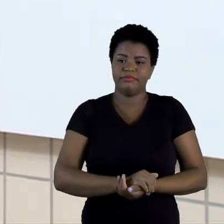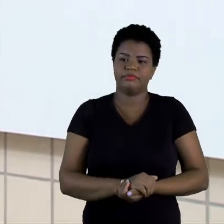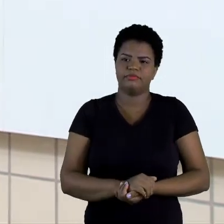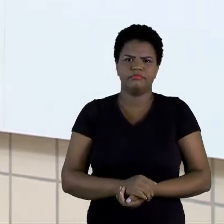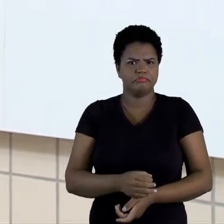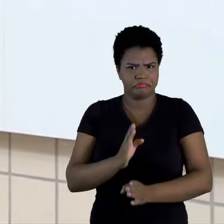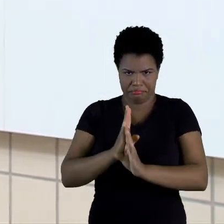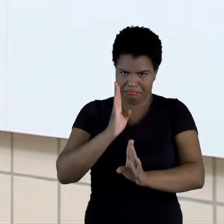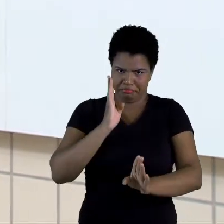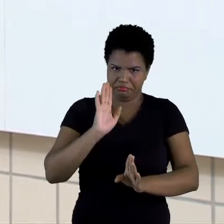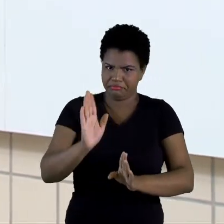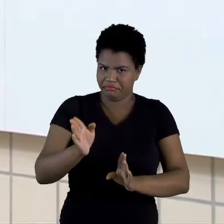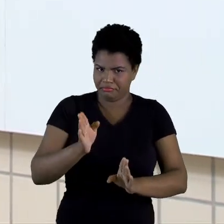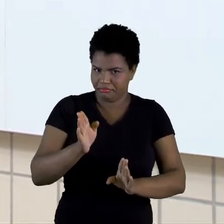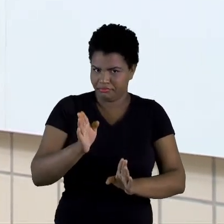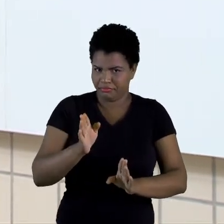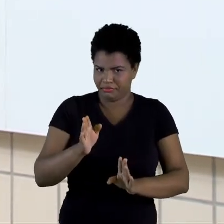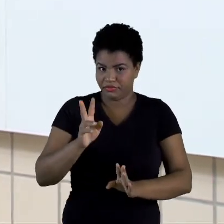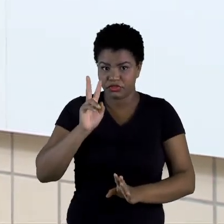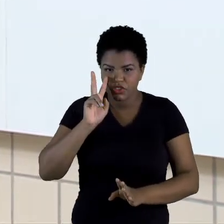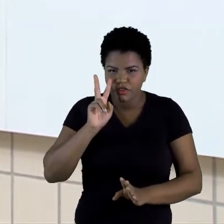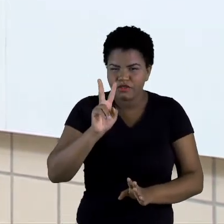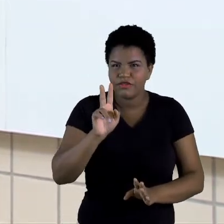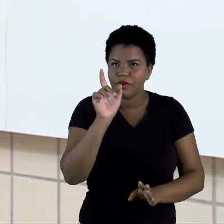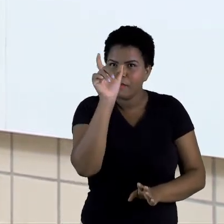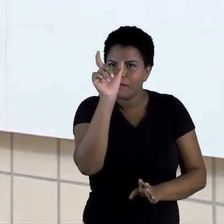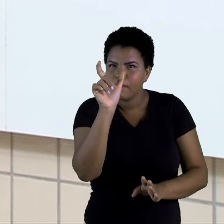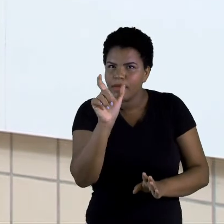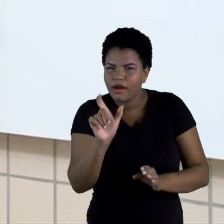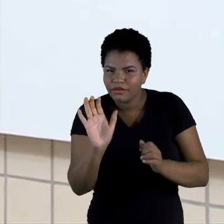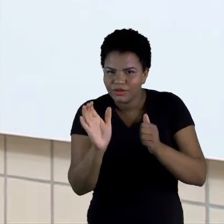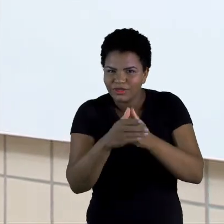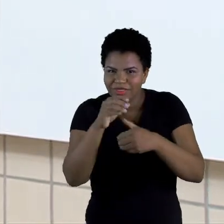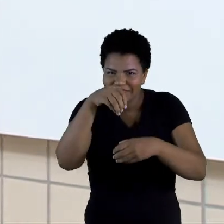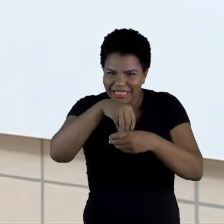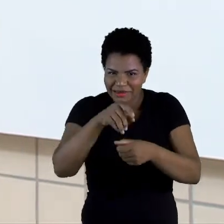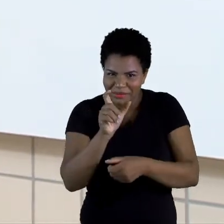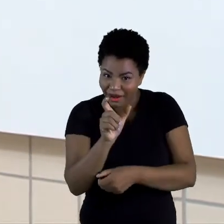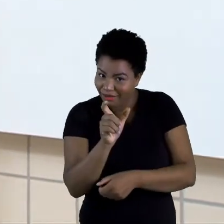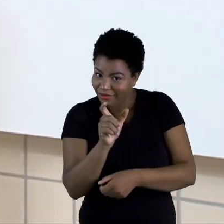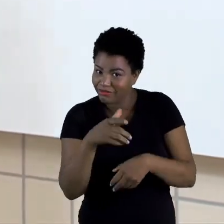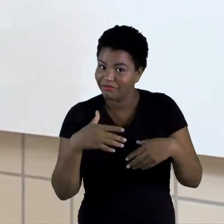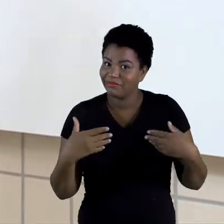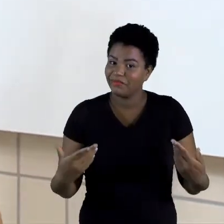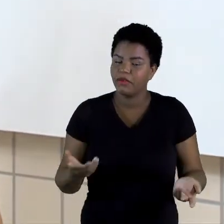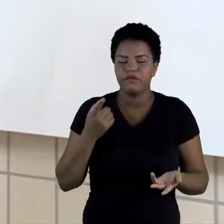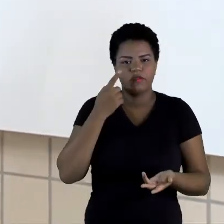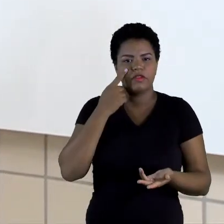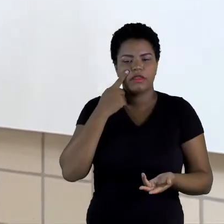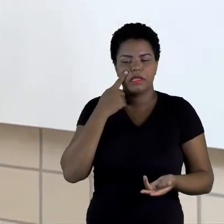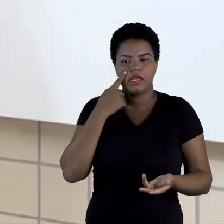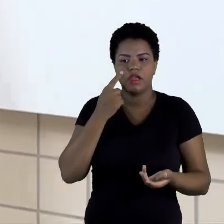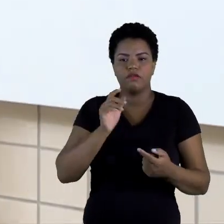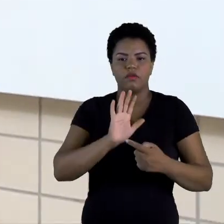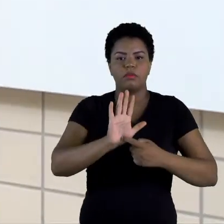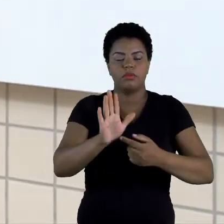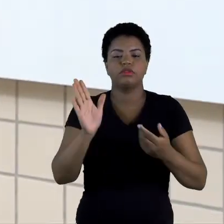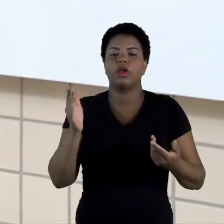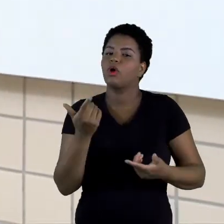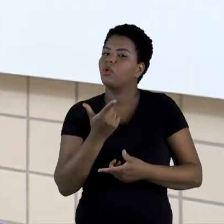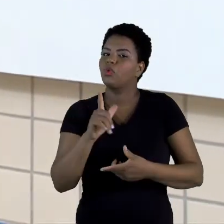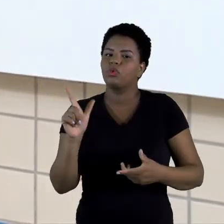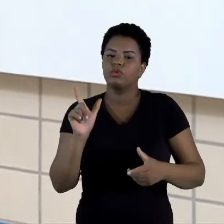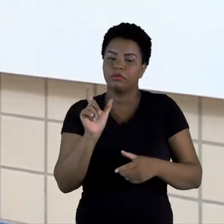descobriram? Já conseguiram ver palavras escondidas aqui? Então vamos ver. Eu vou mostrar agora outras